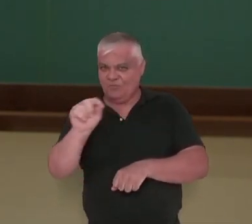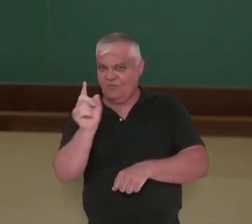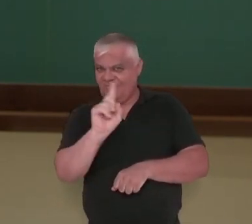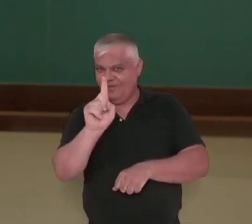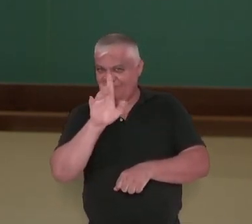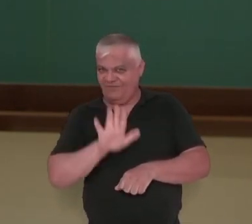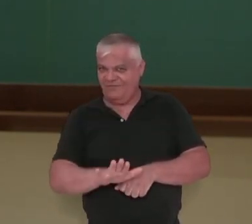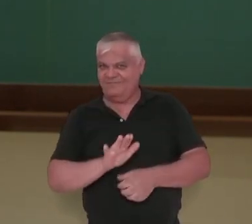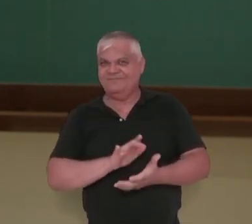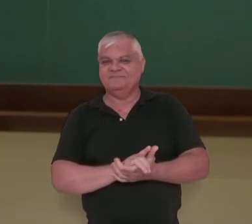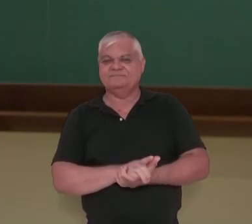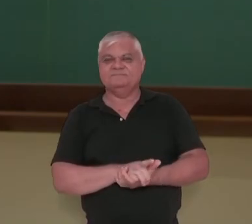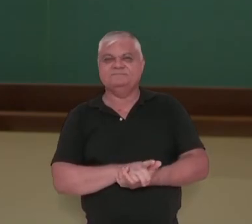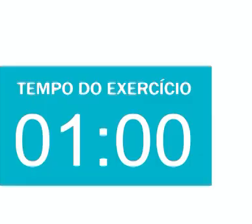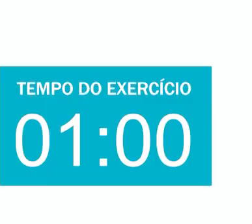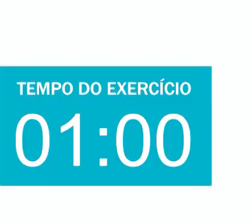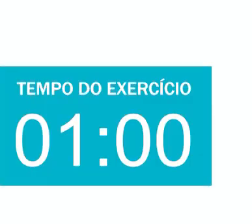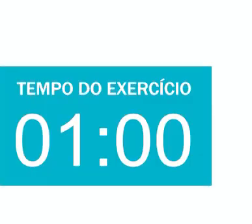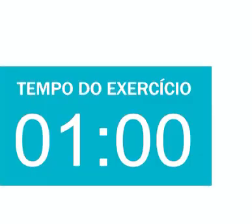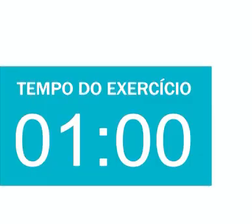Estou aqui.